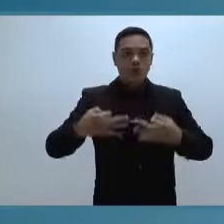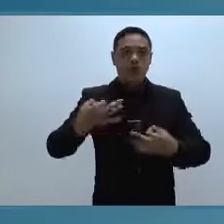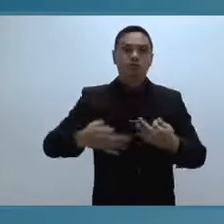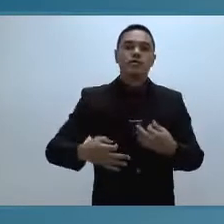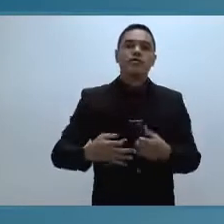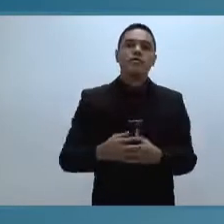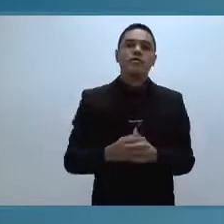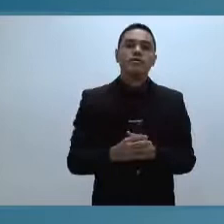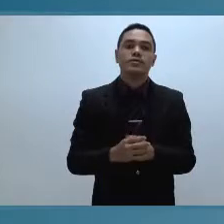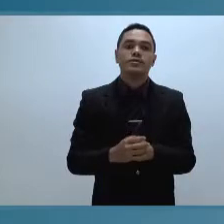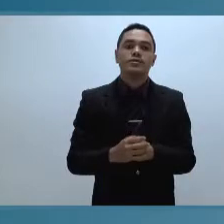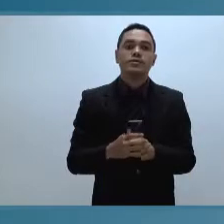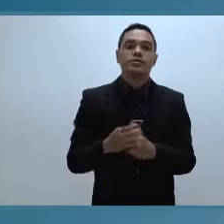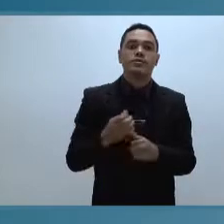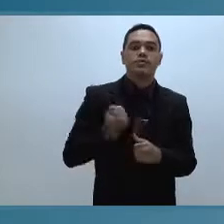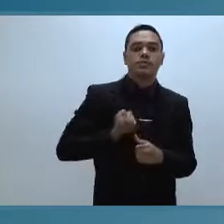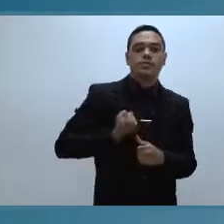número